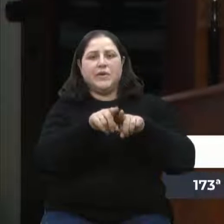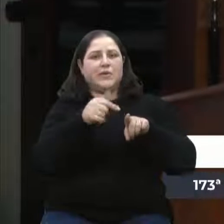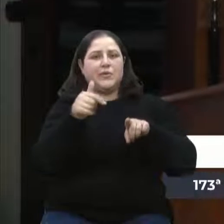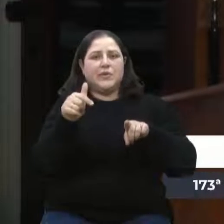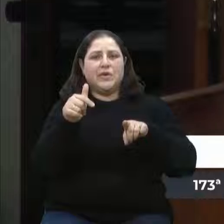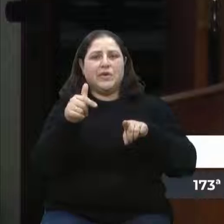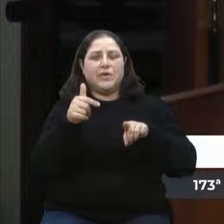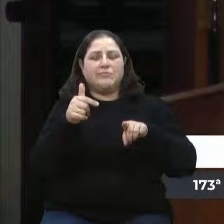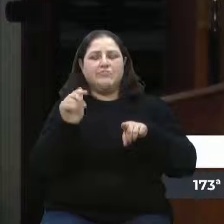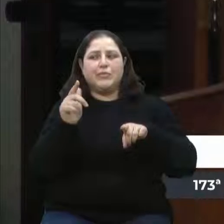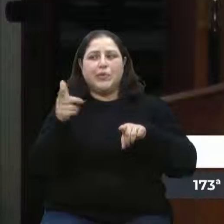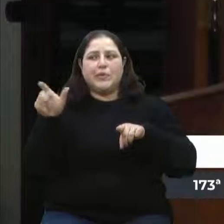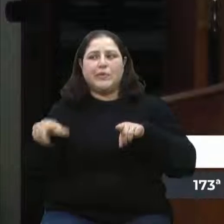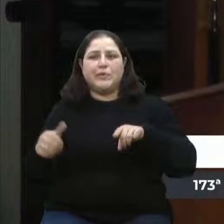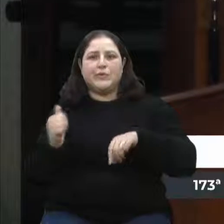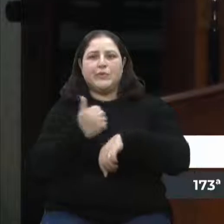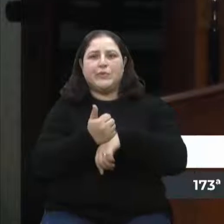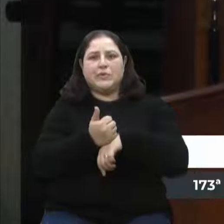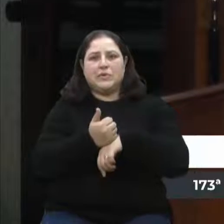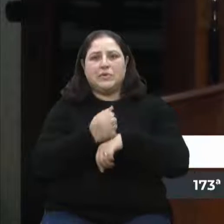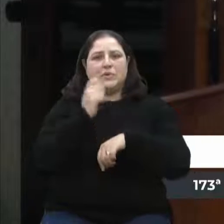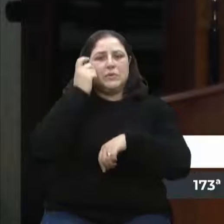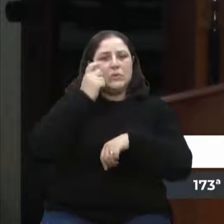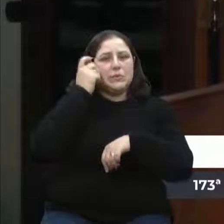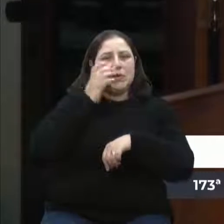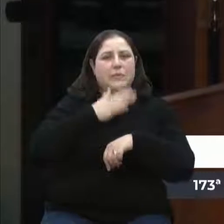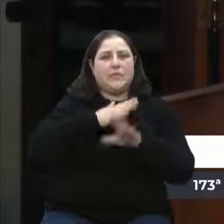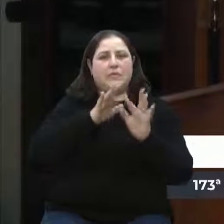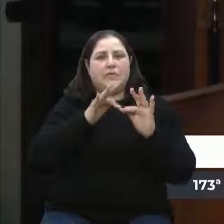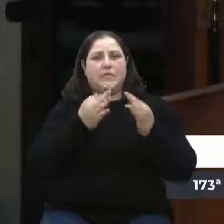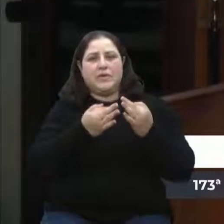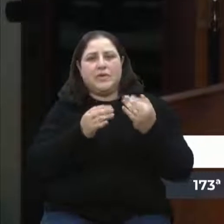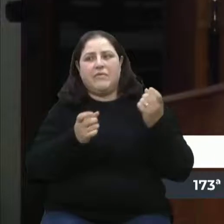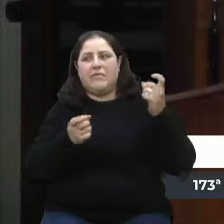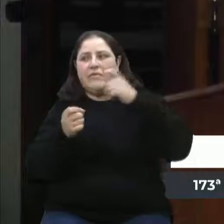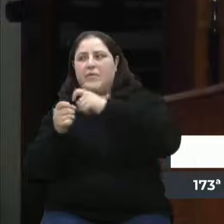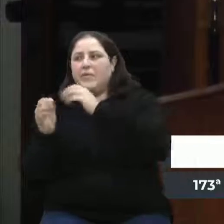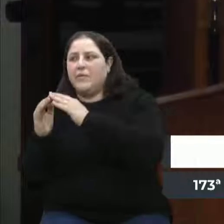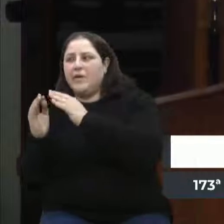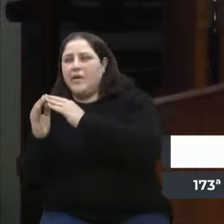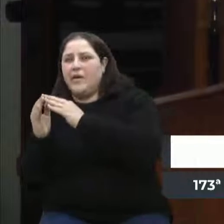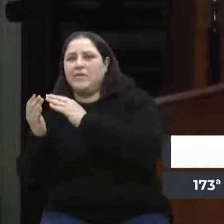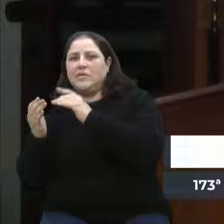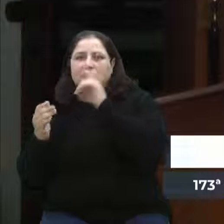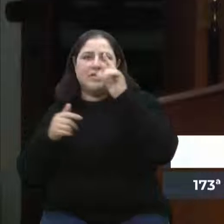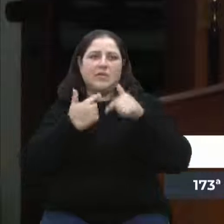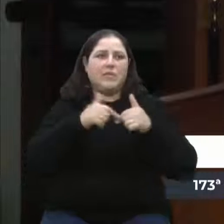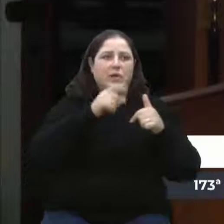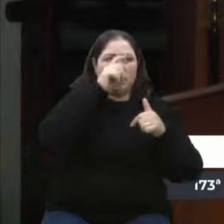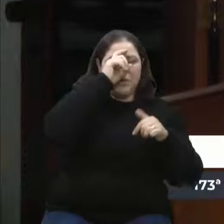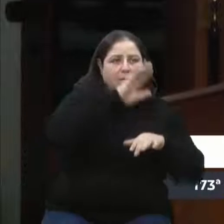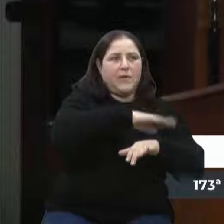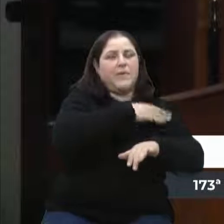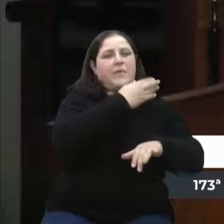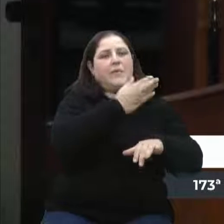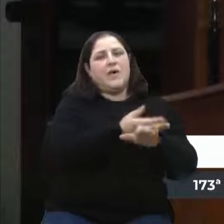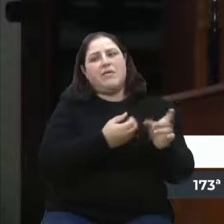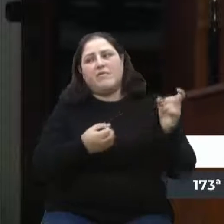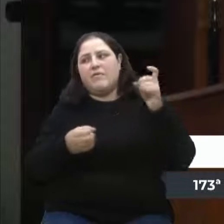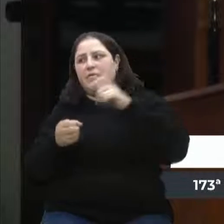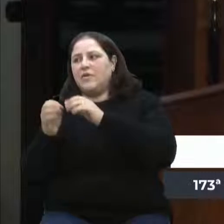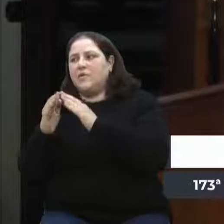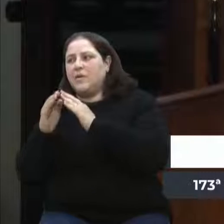que tem alguém do seu, da sua família, né, que era grupo de risco e a pessoa trabalhando num hospital tinha que voltar para casa. E eu não poderia deixar